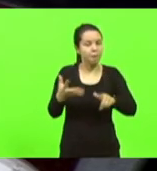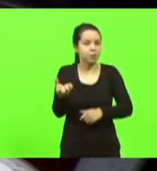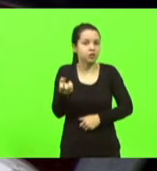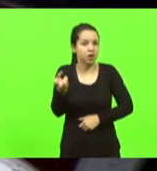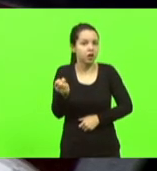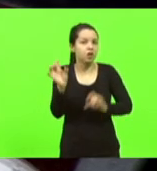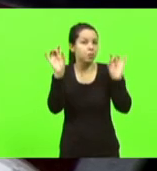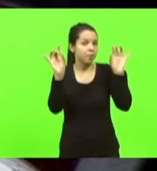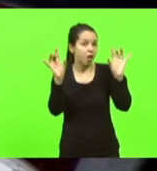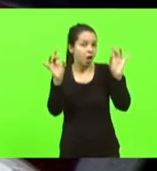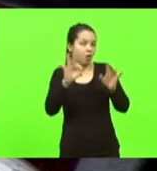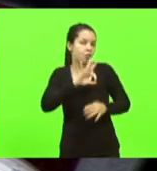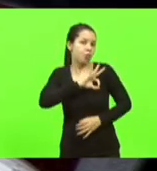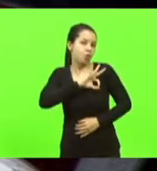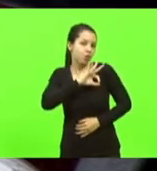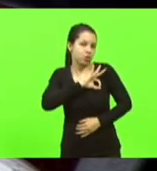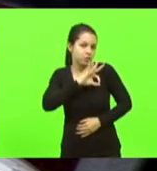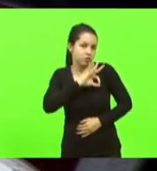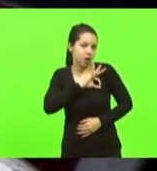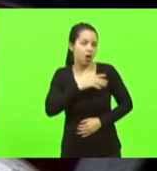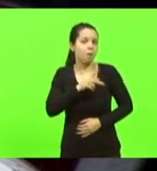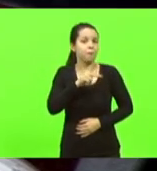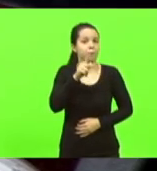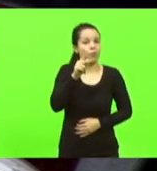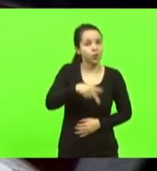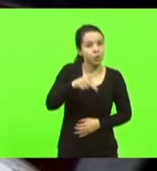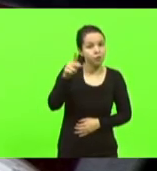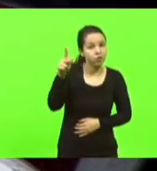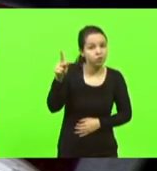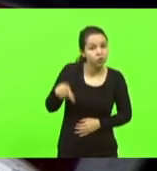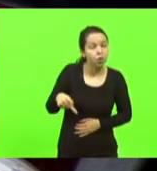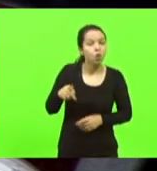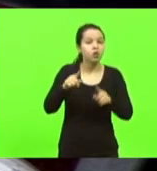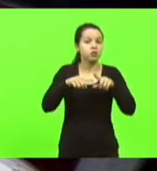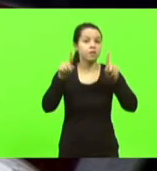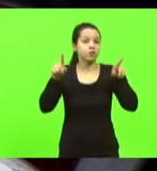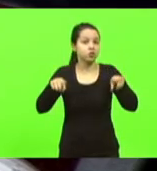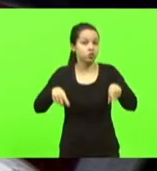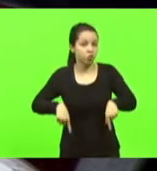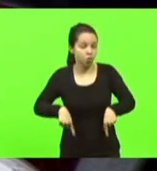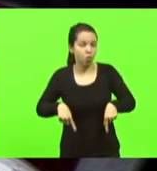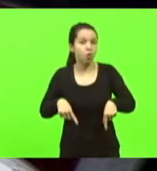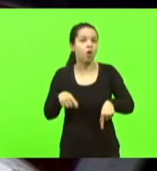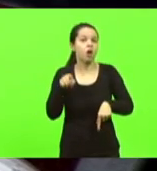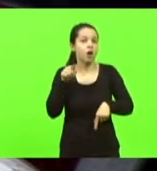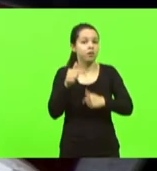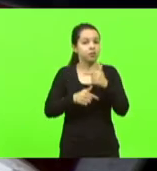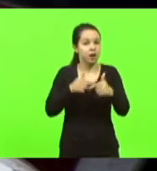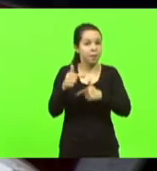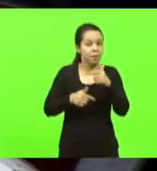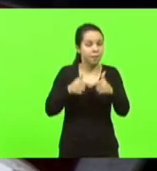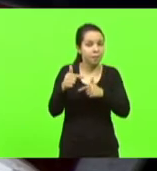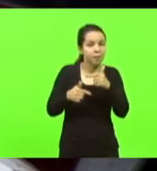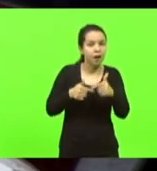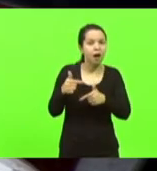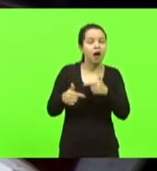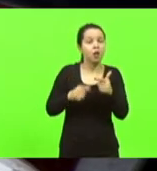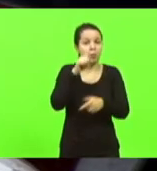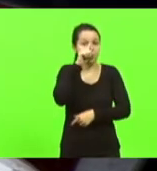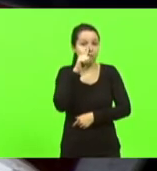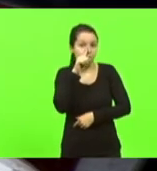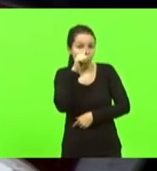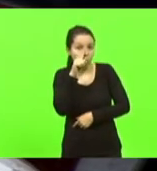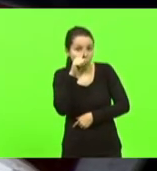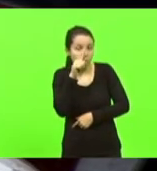dos policiais dos professores servidores que exerçam atividades insalubres de deficientes